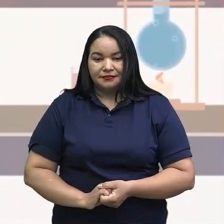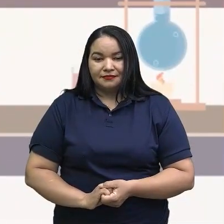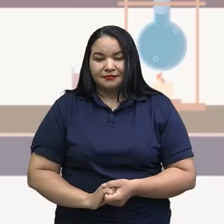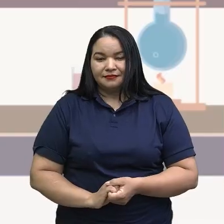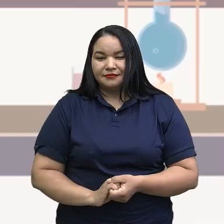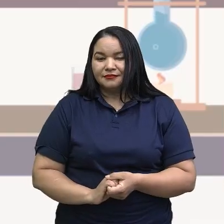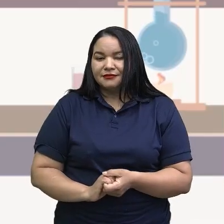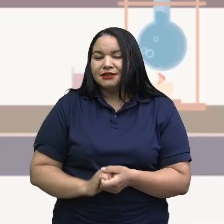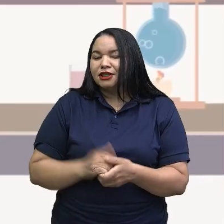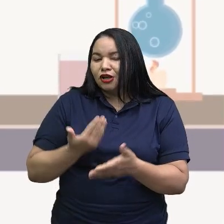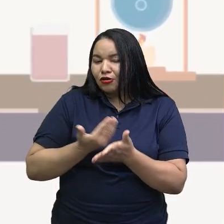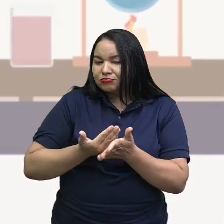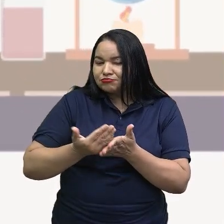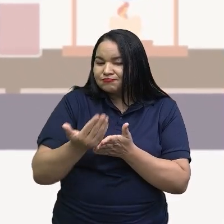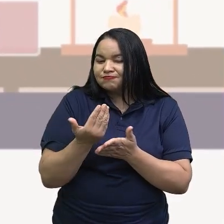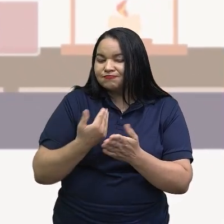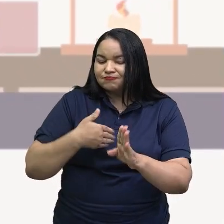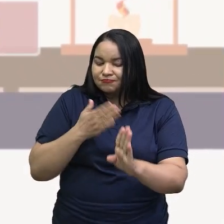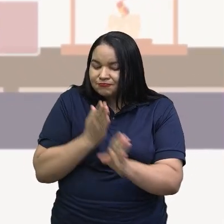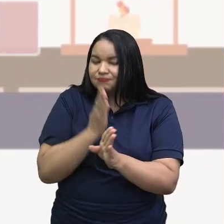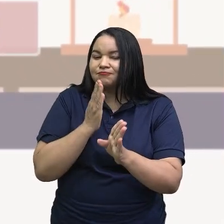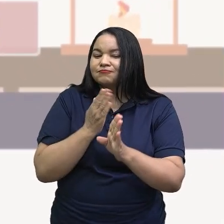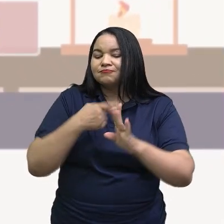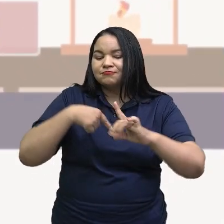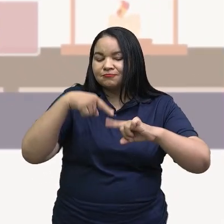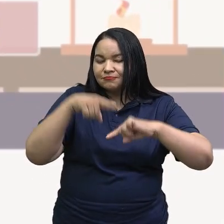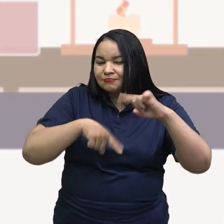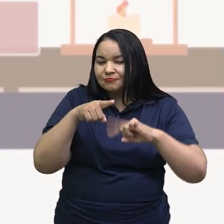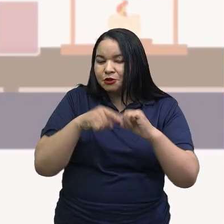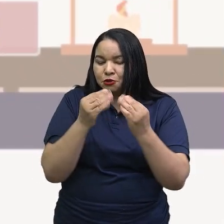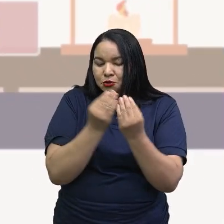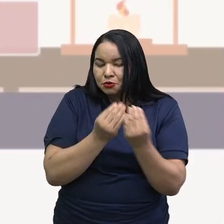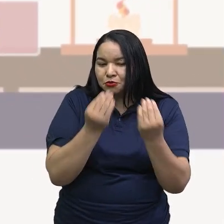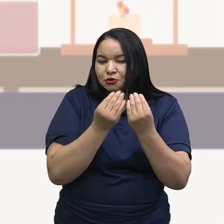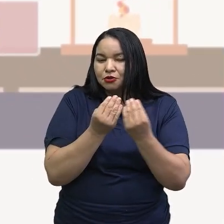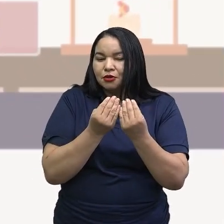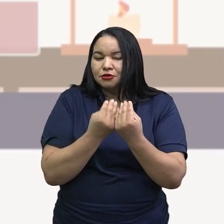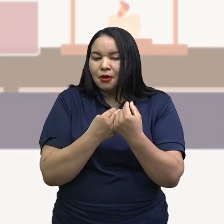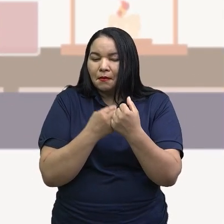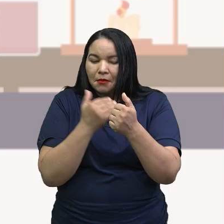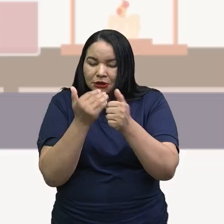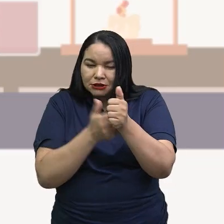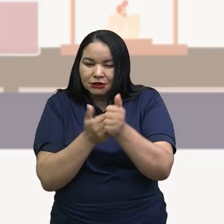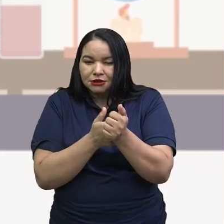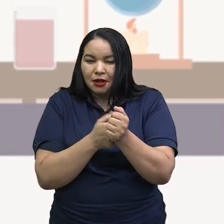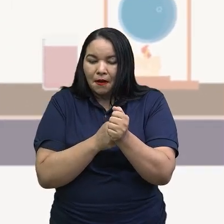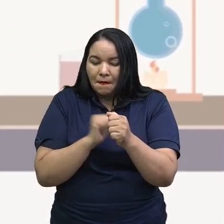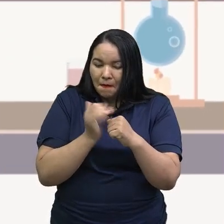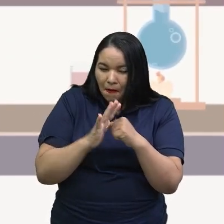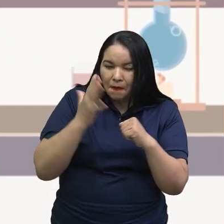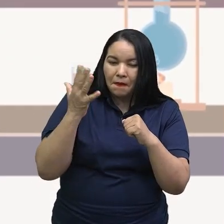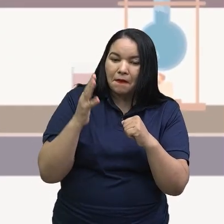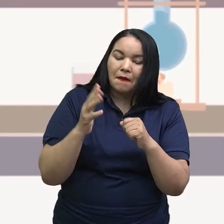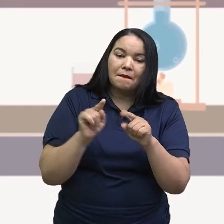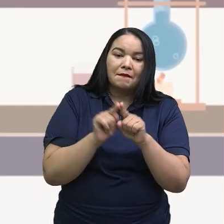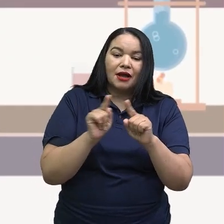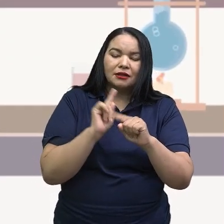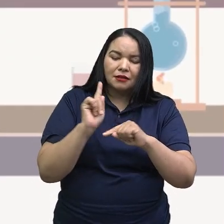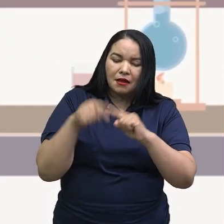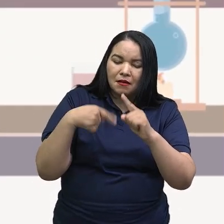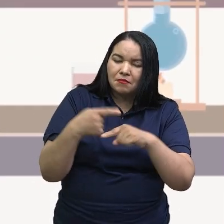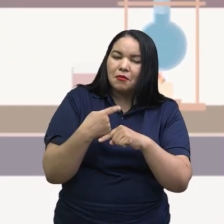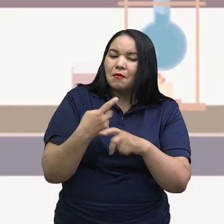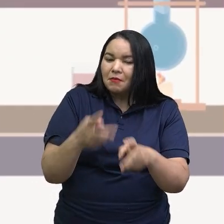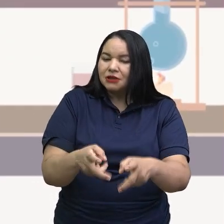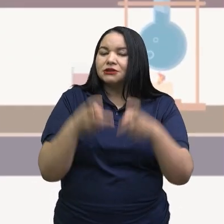Tudo começou quando encontrei um material misterioso. Ele brilhava intensamente, mas com o tempo